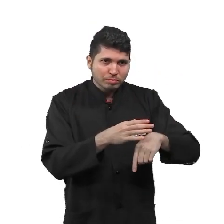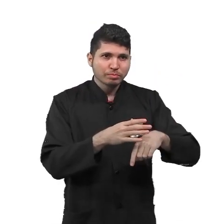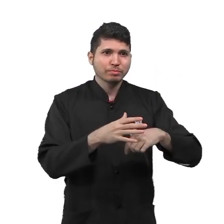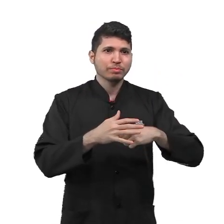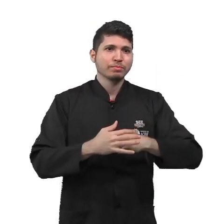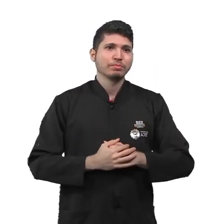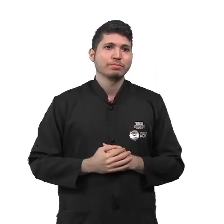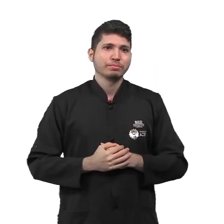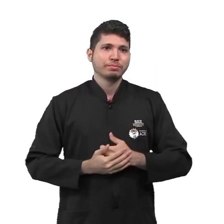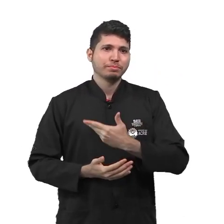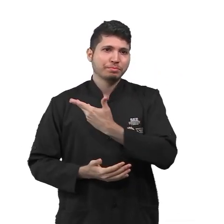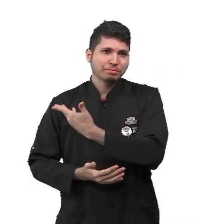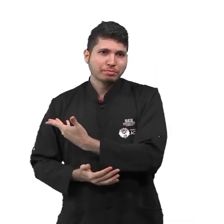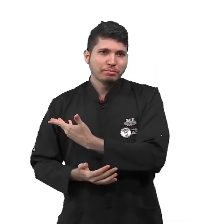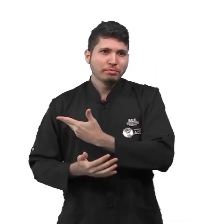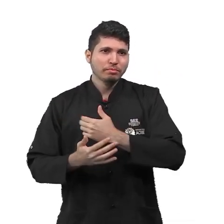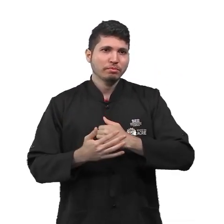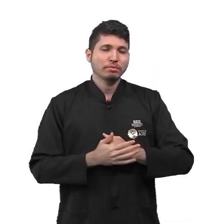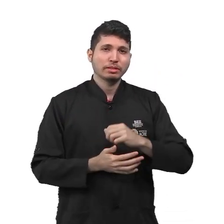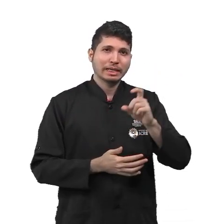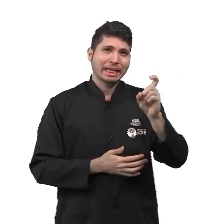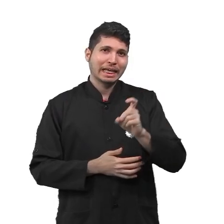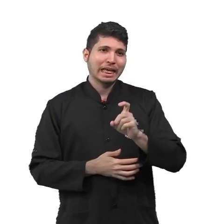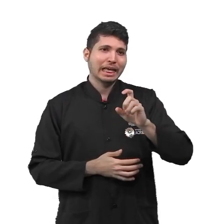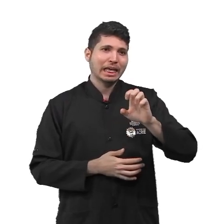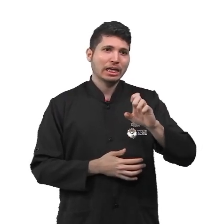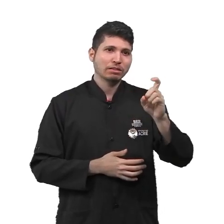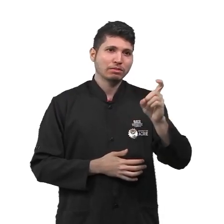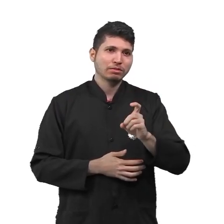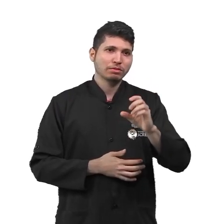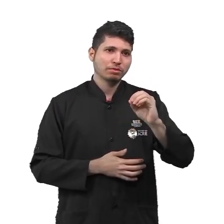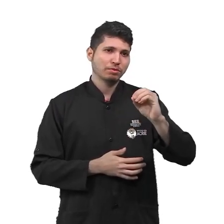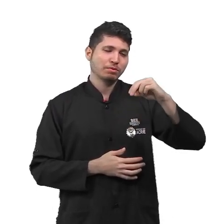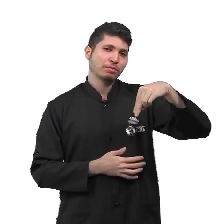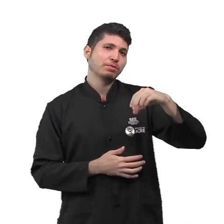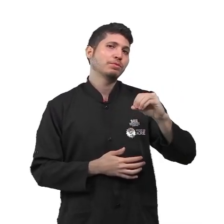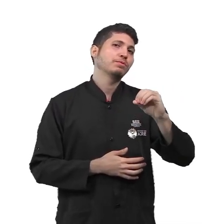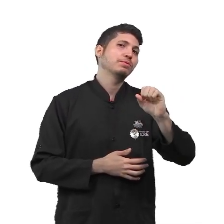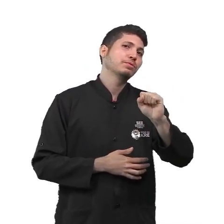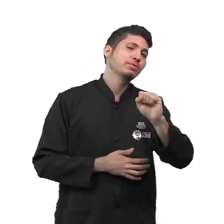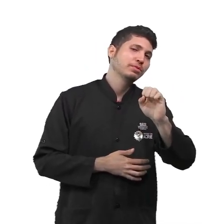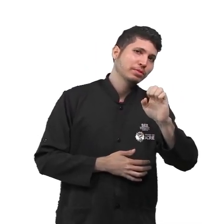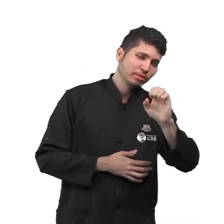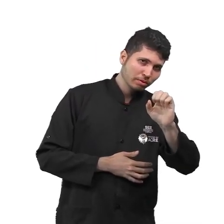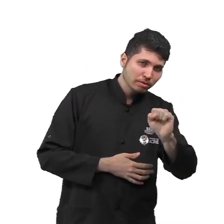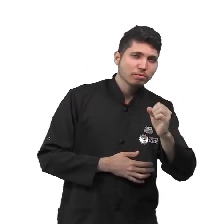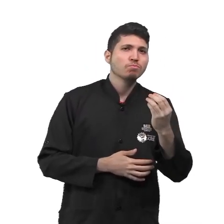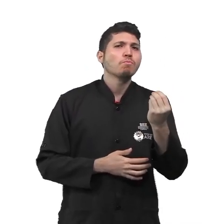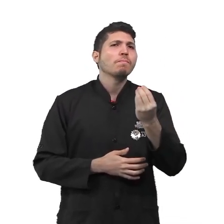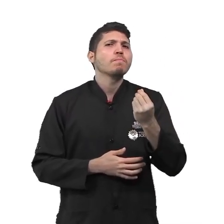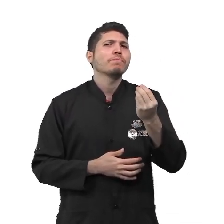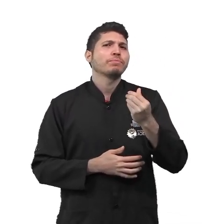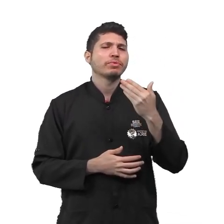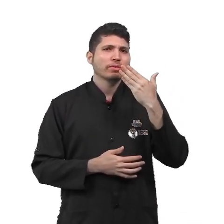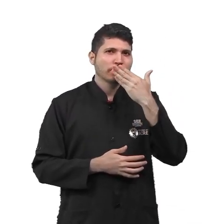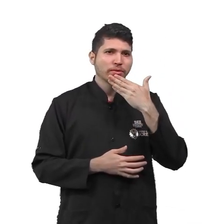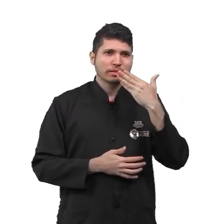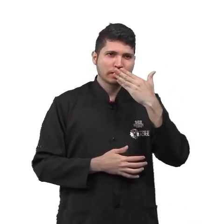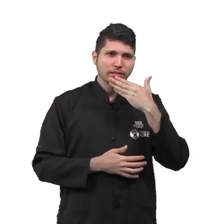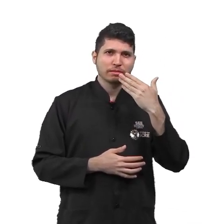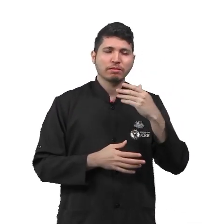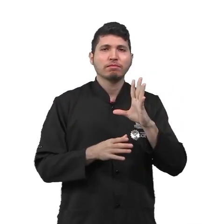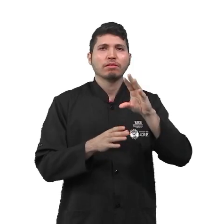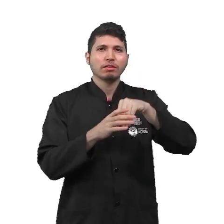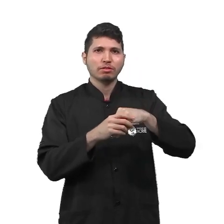são solúveis em água, elas têm um sabor adocicado e elas compõem ali a glicose, são compostos pela